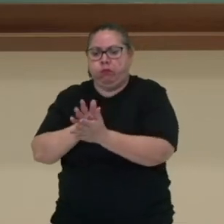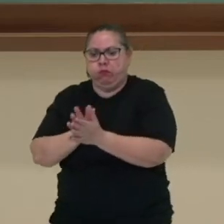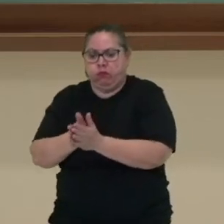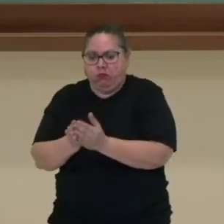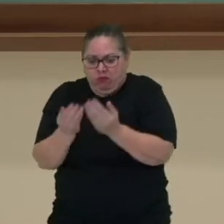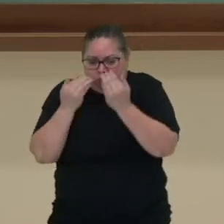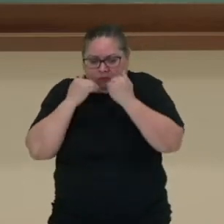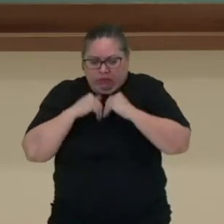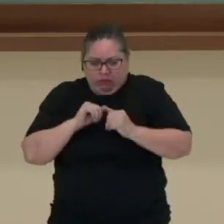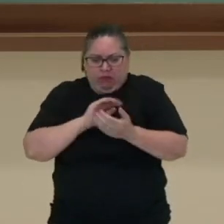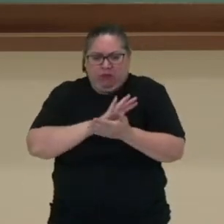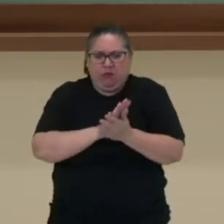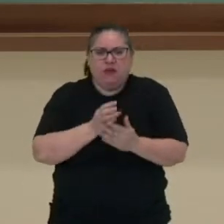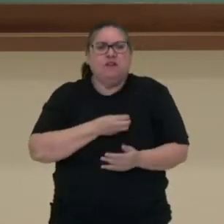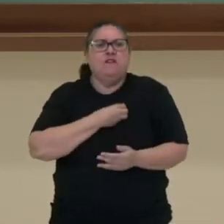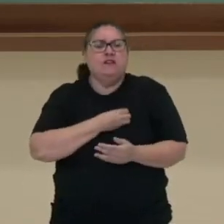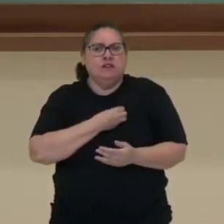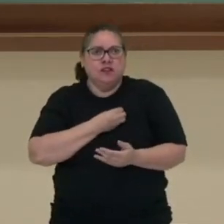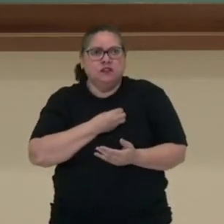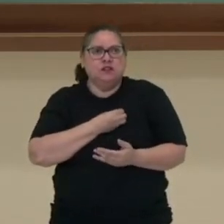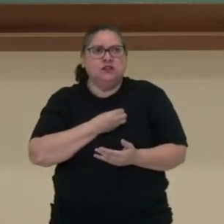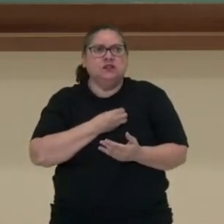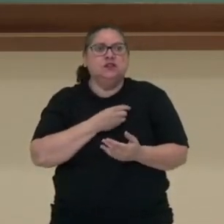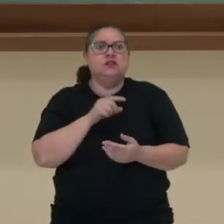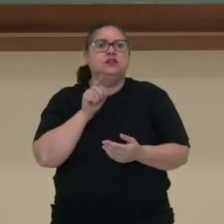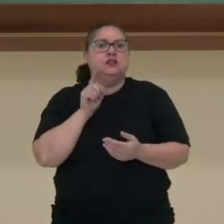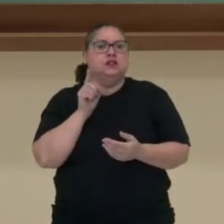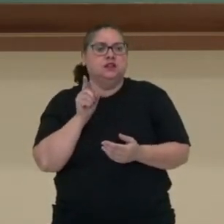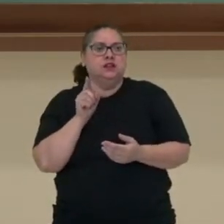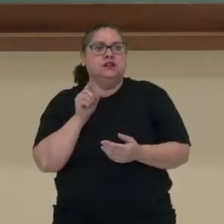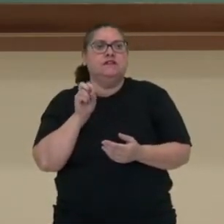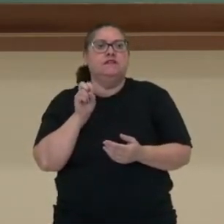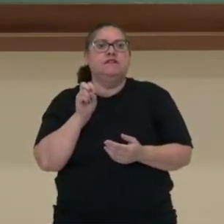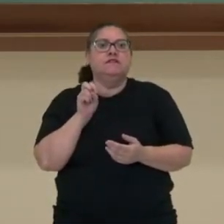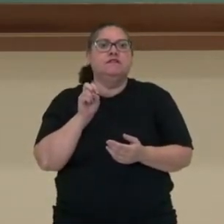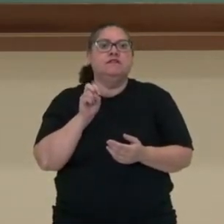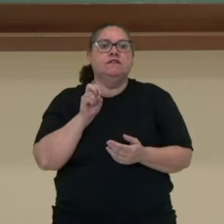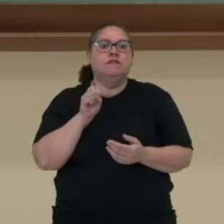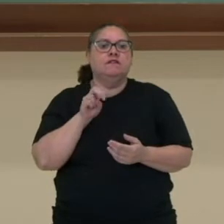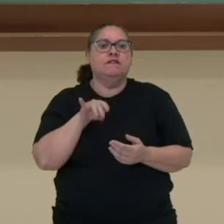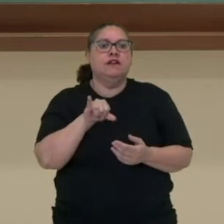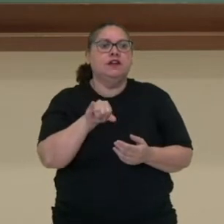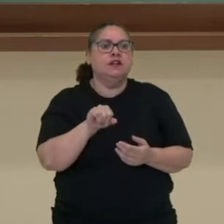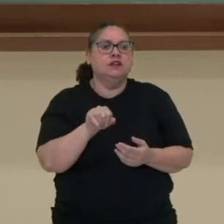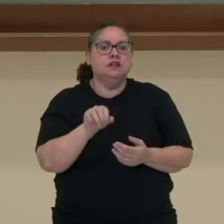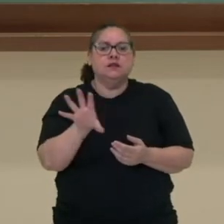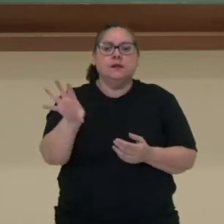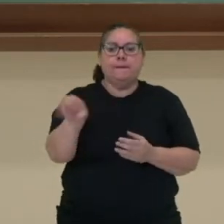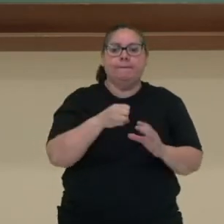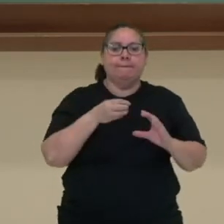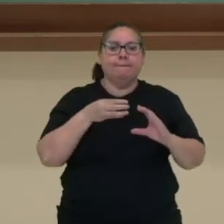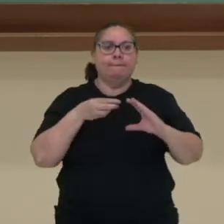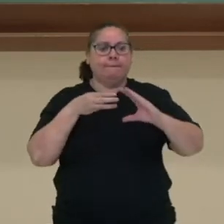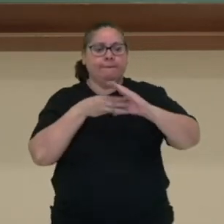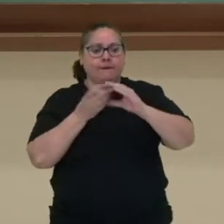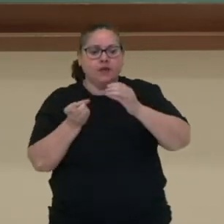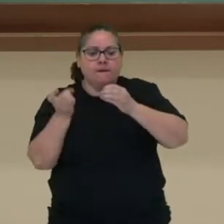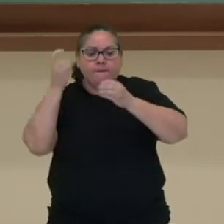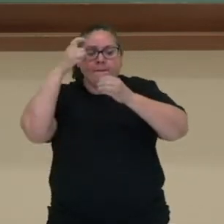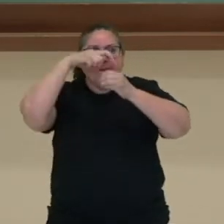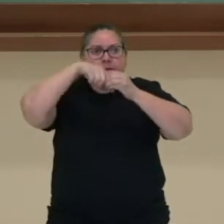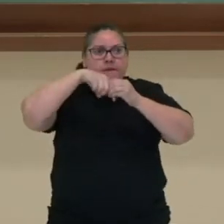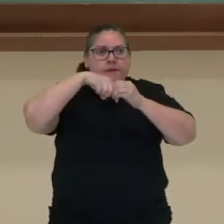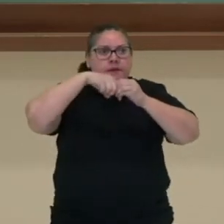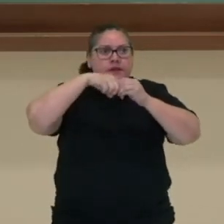gente está vendo, vivendo isso, ele vai capturar uma célula, vai entrar dentro